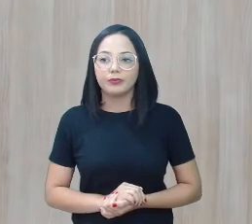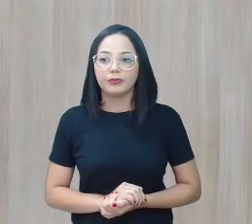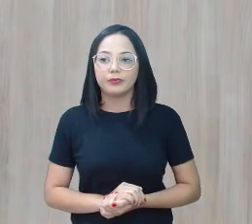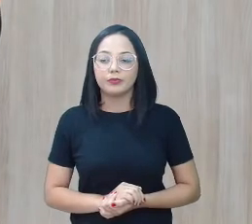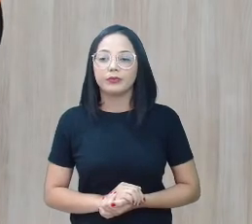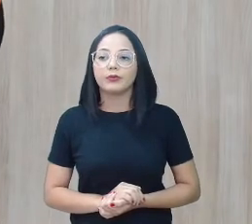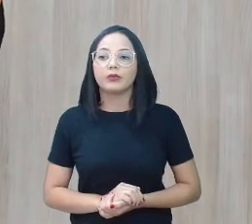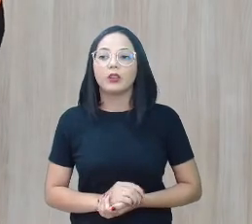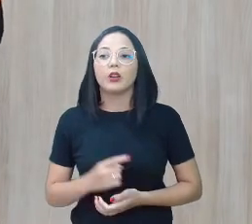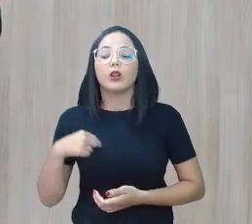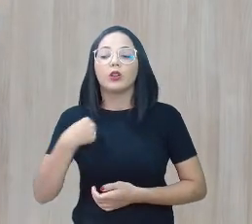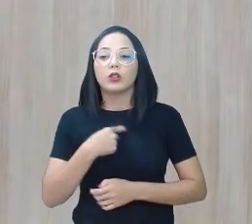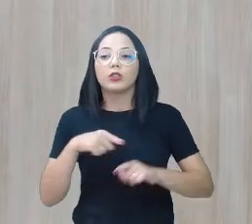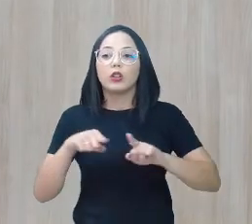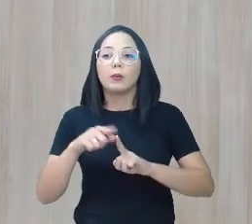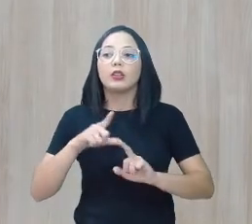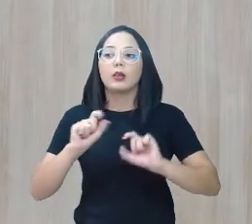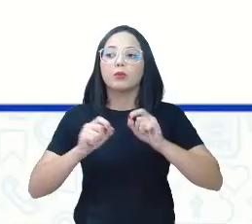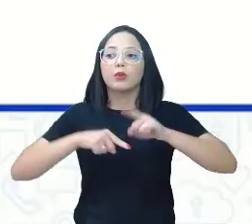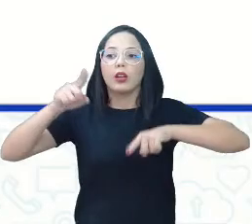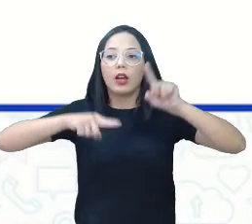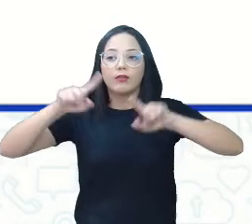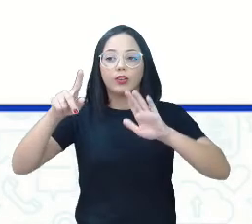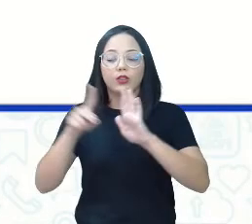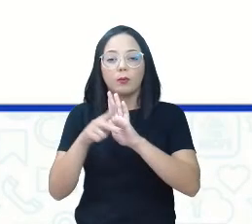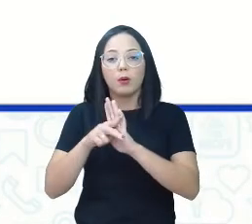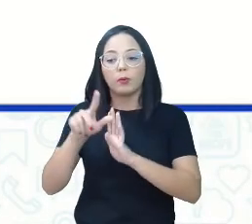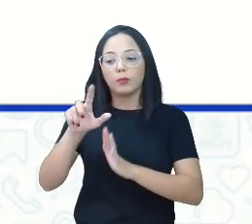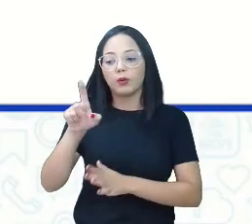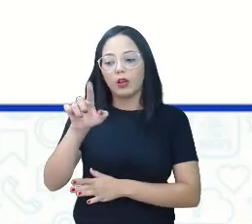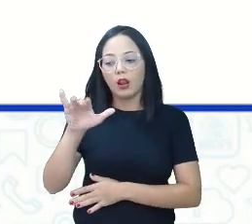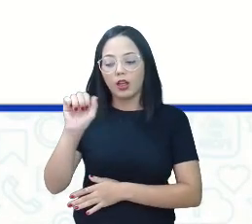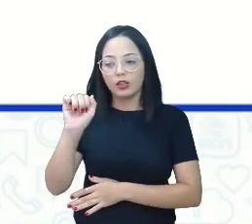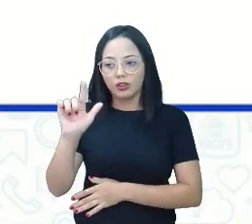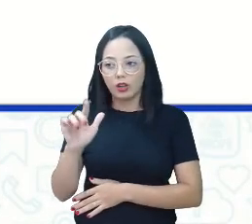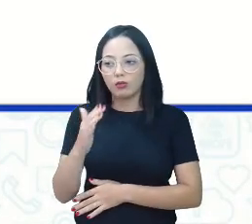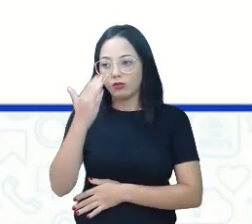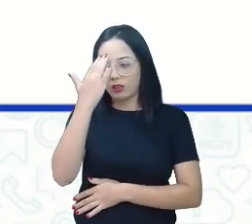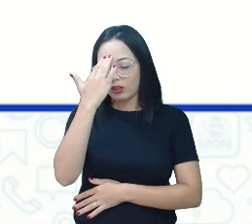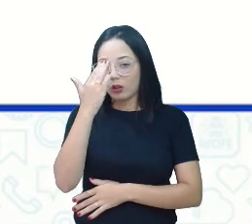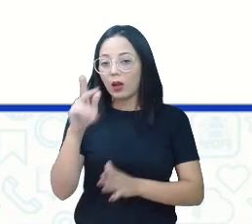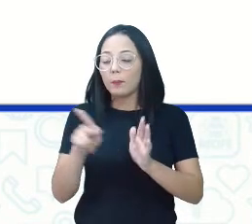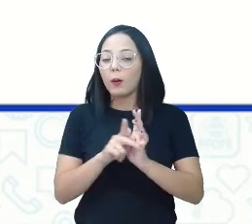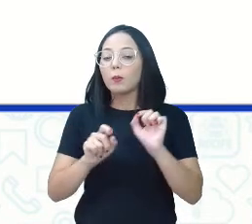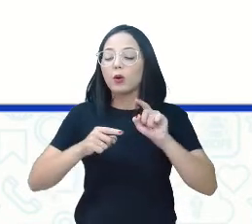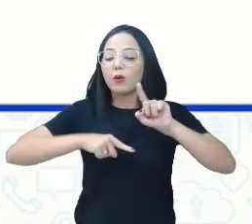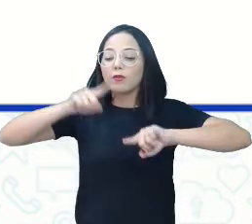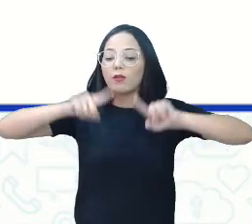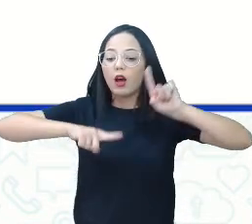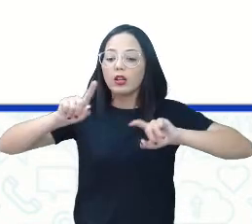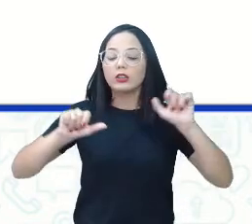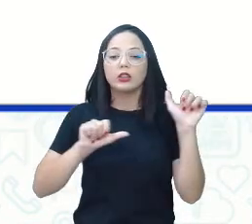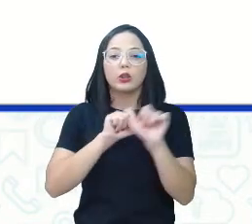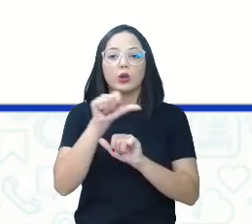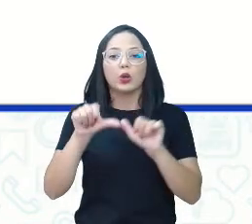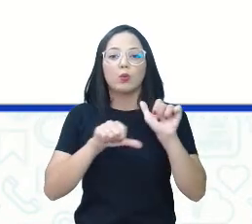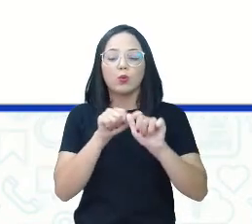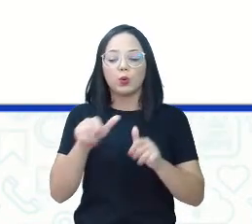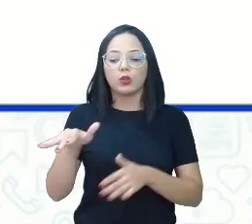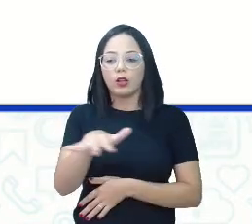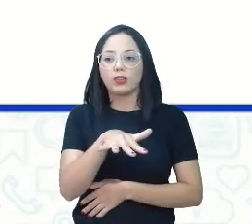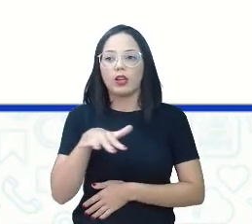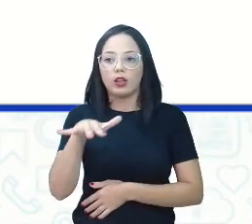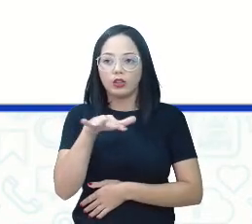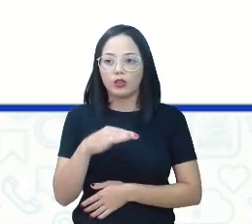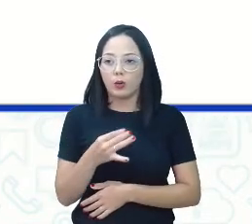Então, nós temos ainda variantes no nível lexical. Não é? É aquela variante que muda de região. Não é